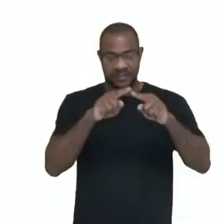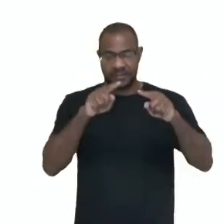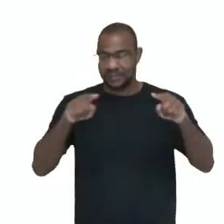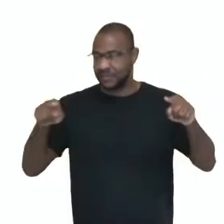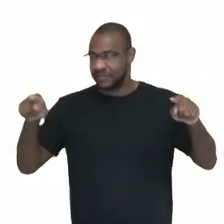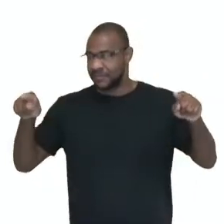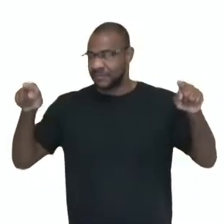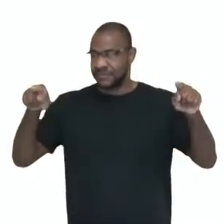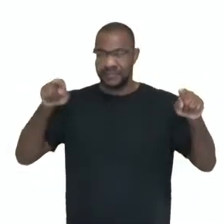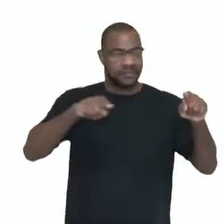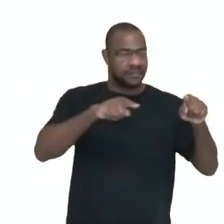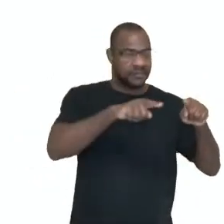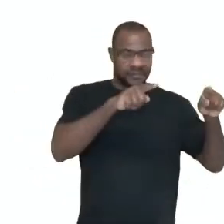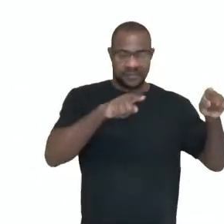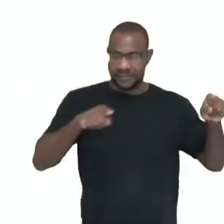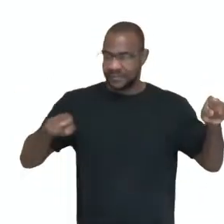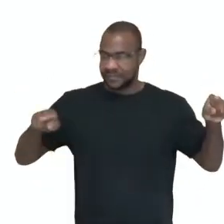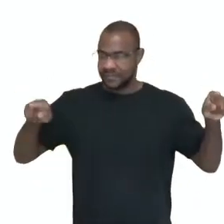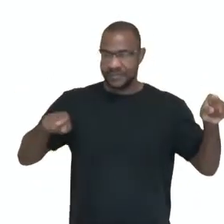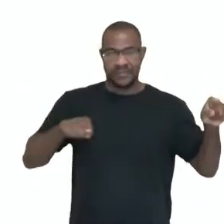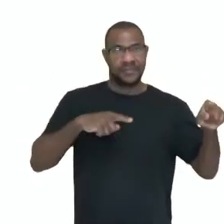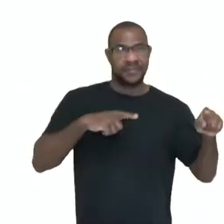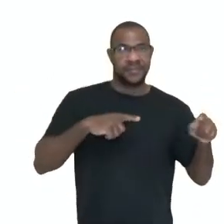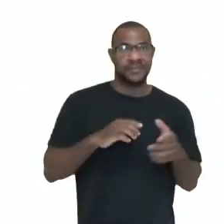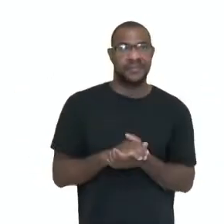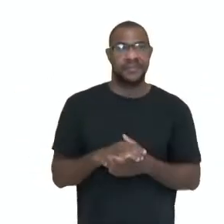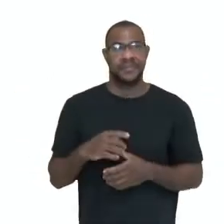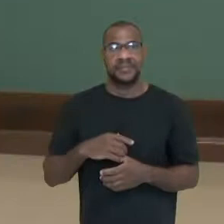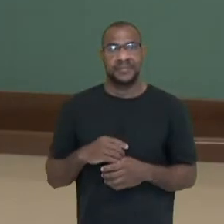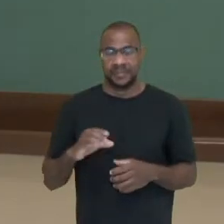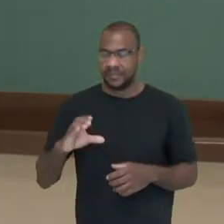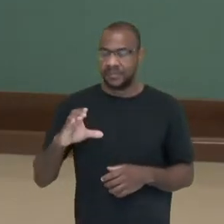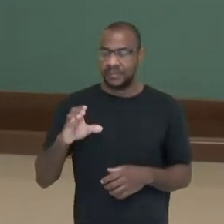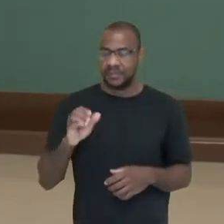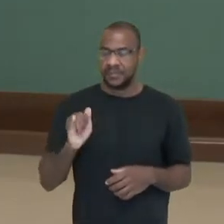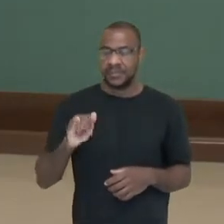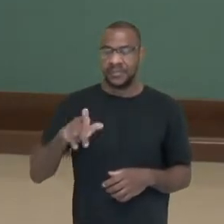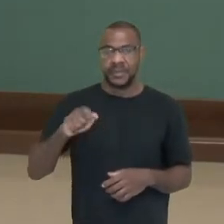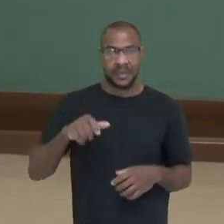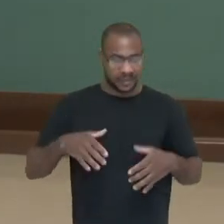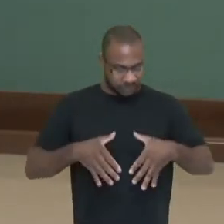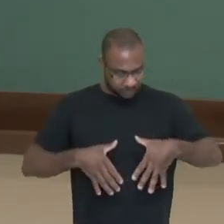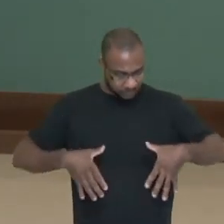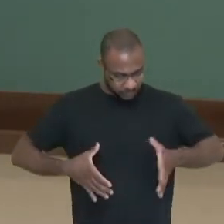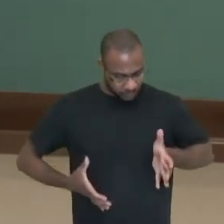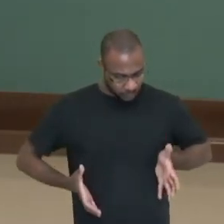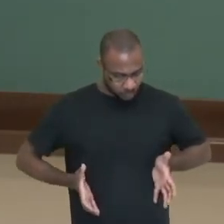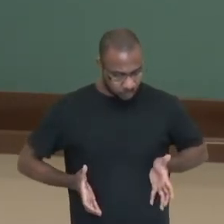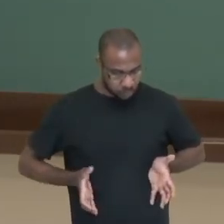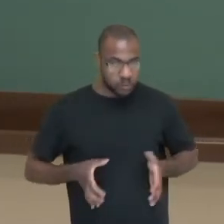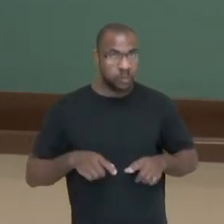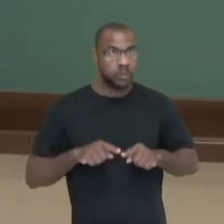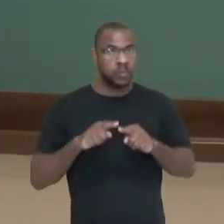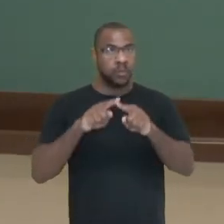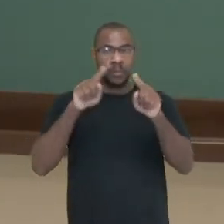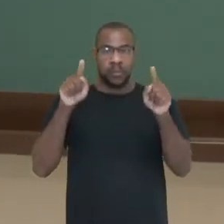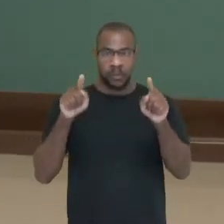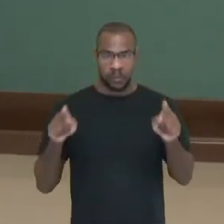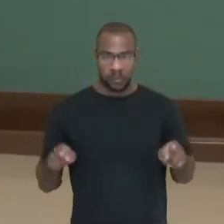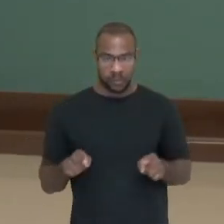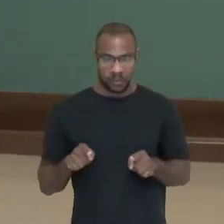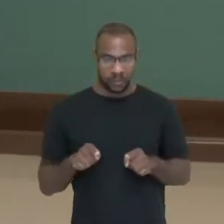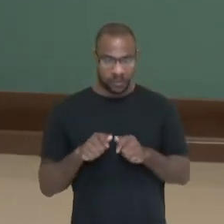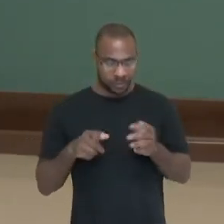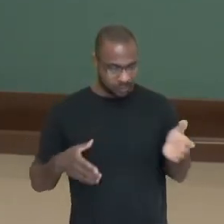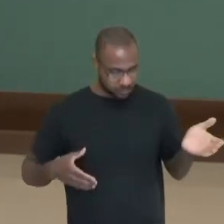voltar e ela oscila ao ar. Nós temos uma caixa interna por onde o som vai reverberar, tá?